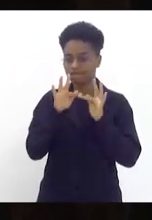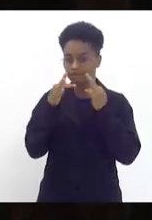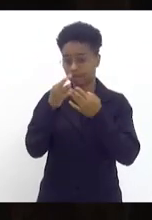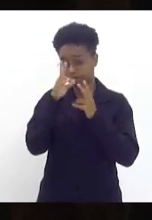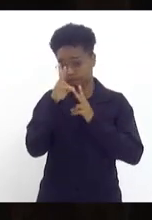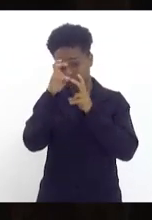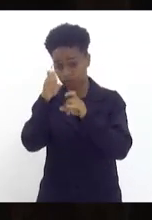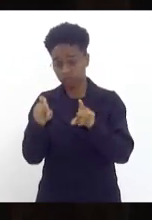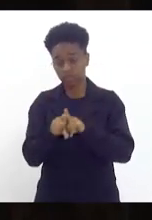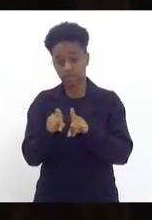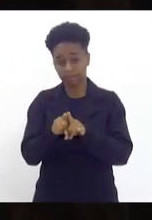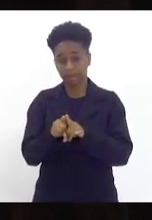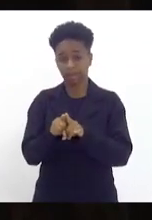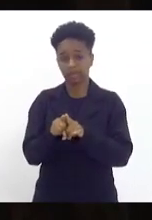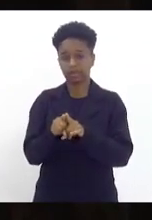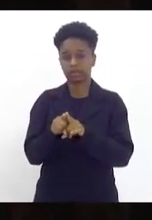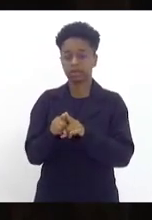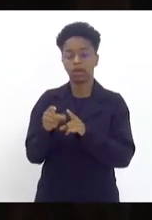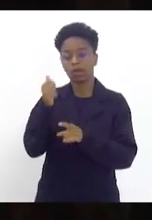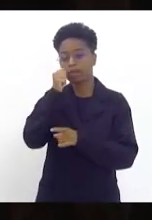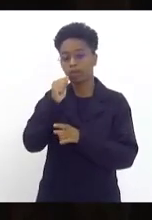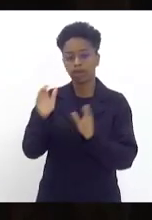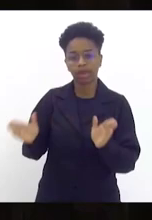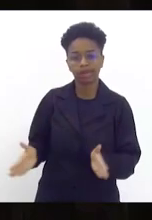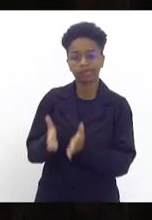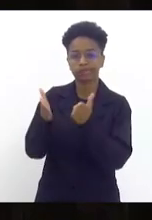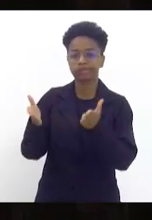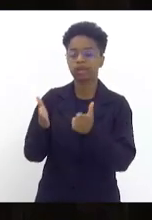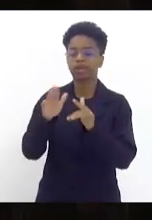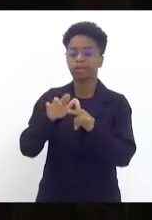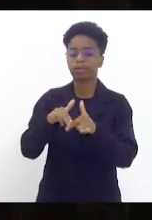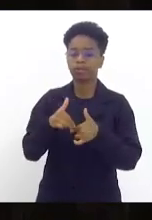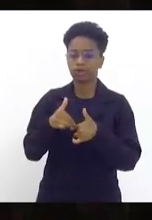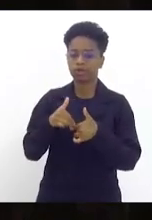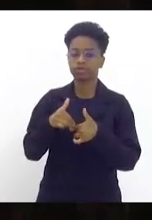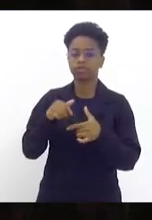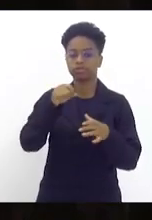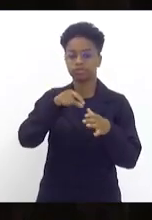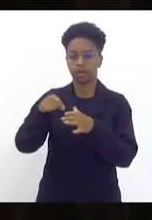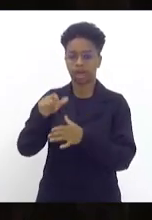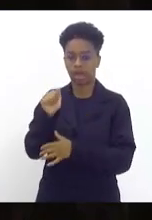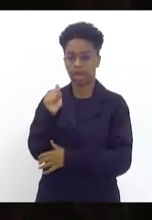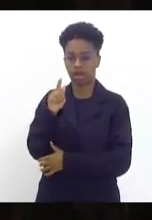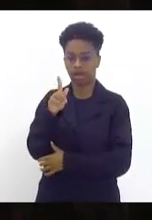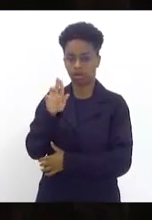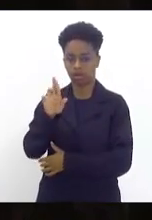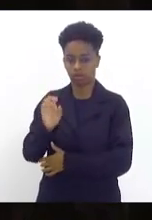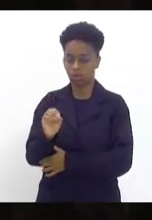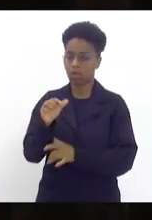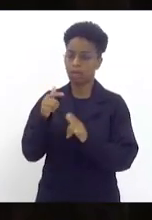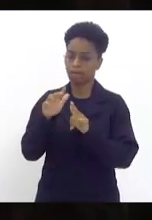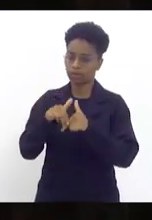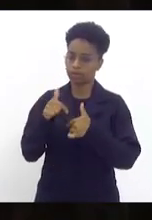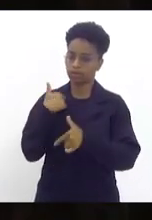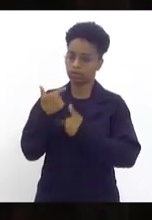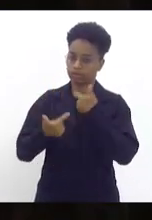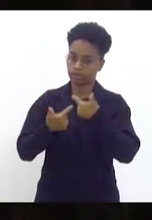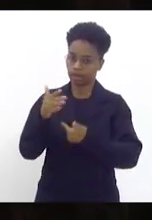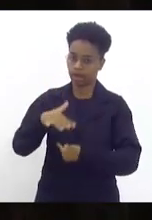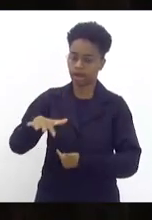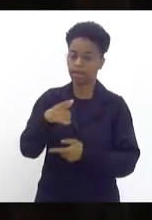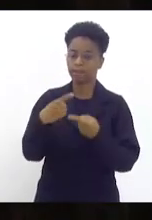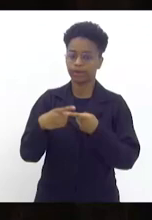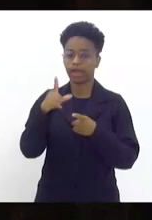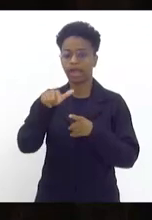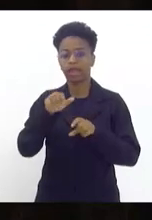e, ao mesmo tempo, a projeção da mulher através das semeadoras do agro. Por isso que fui por esse trabalho, porque é um trabalho